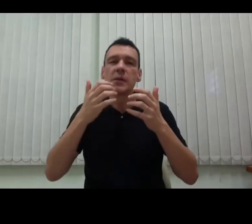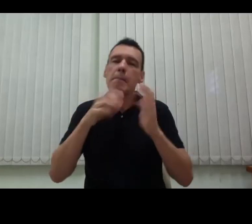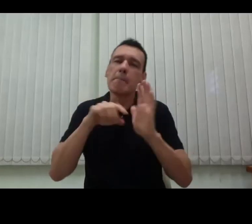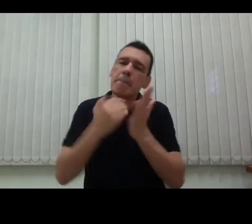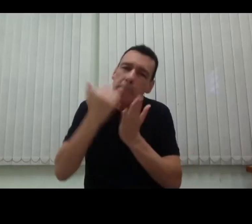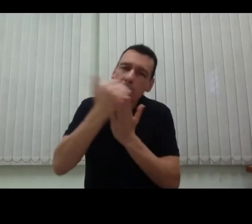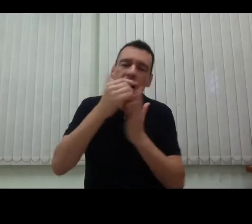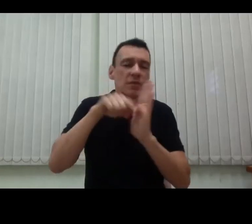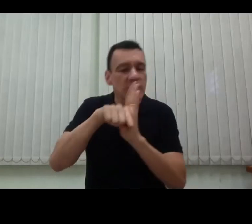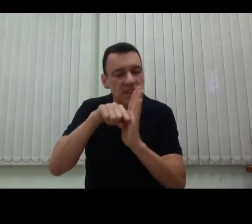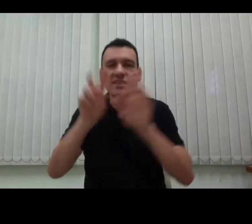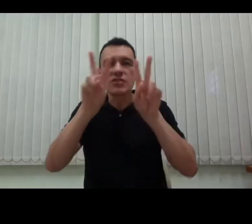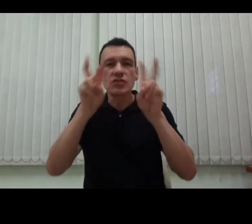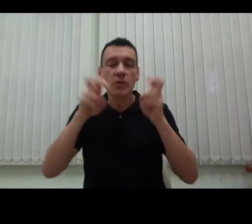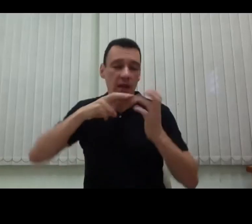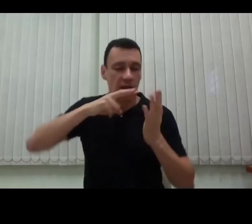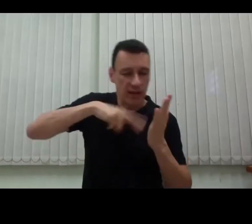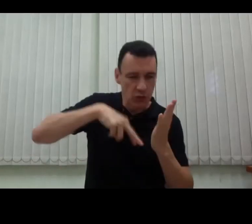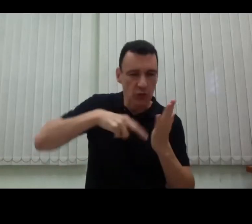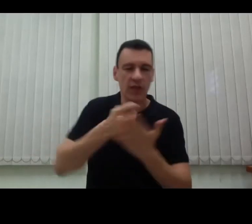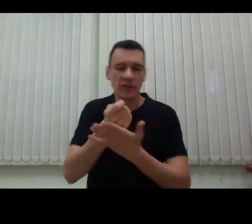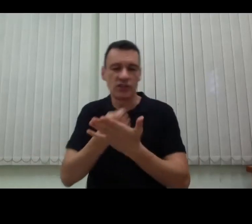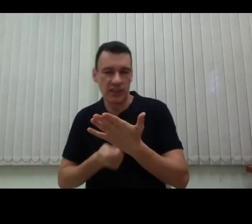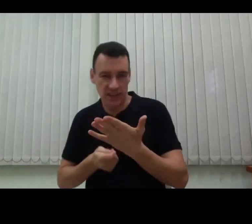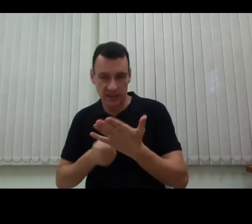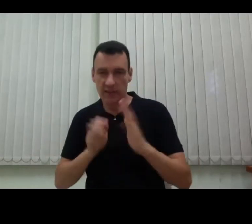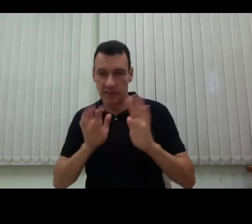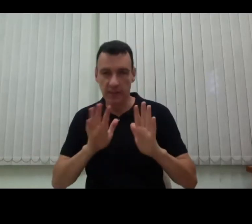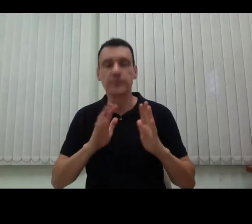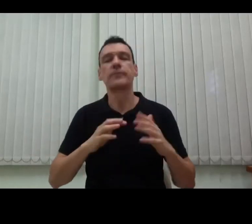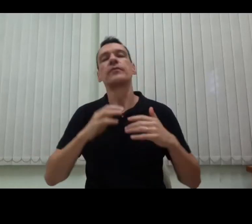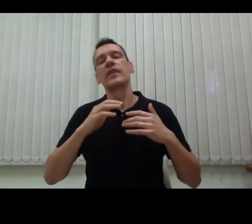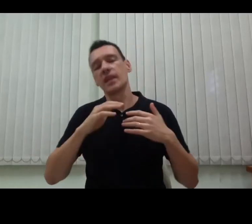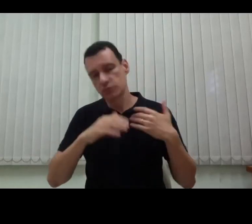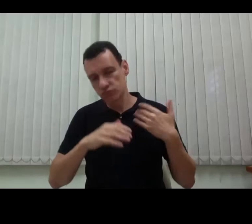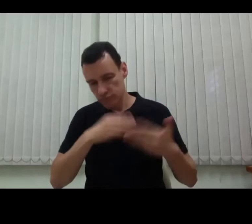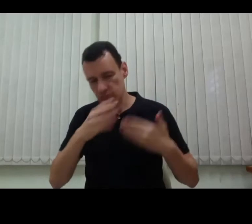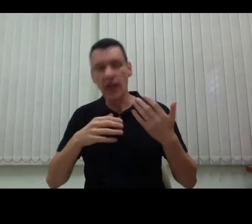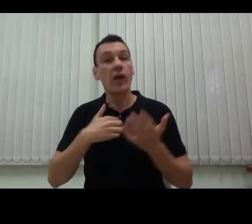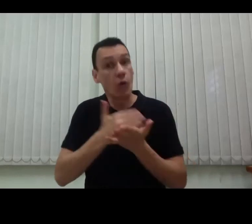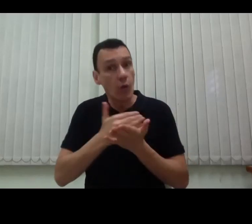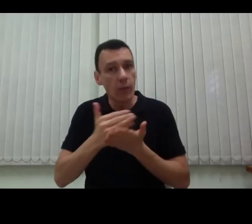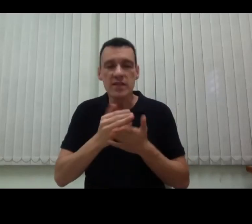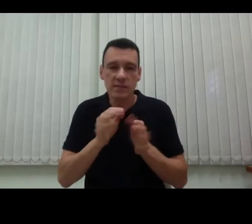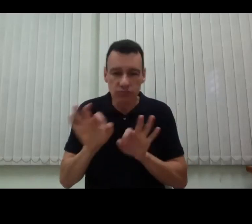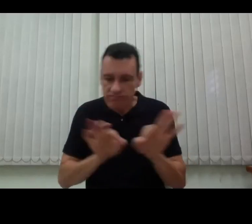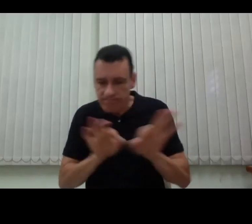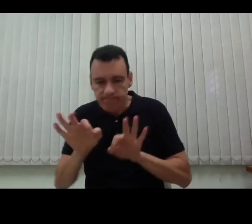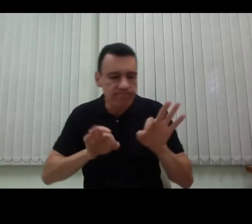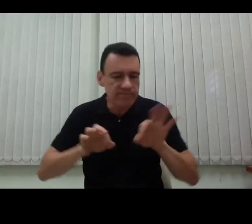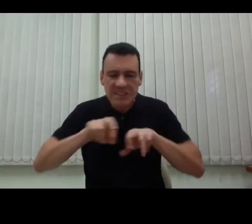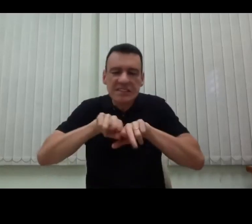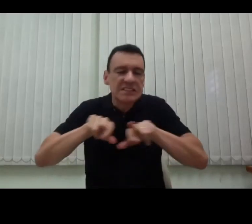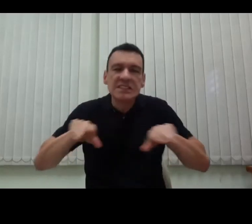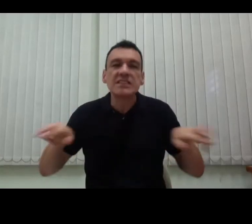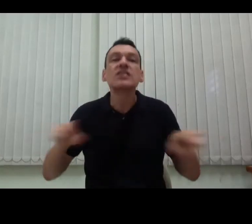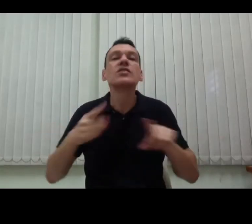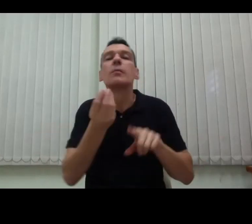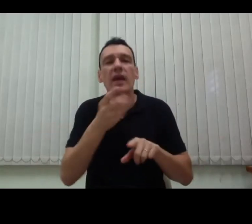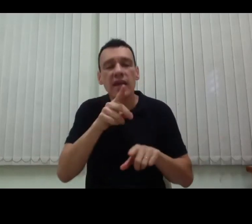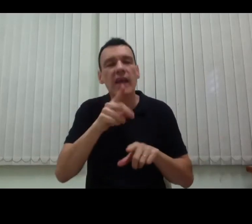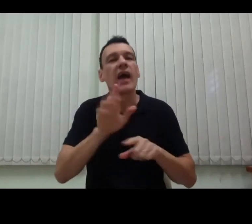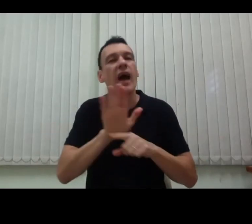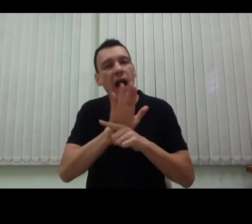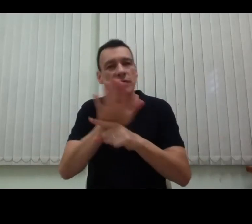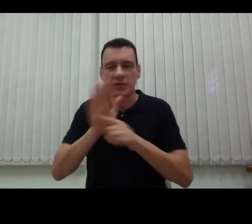né? E com isso eu acabei realizando diversas ações nesse campo da formação de leitores, da